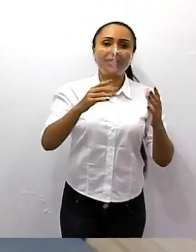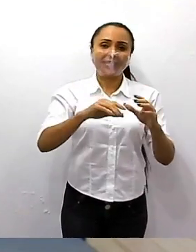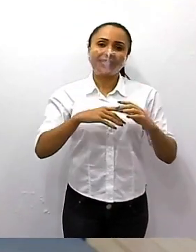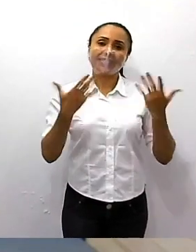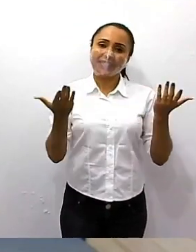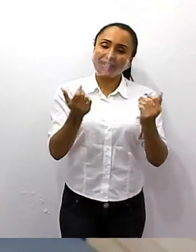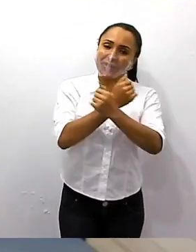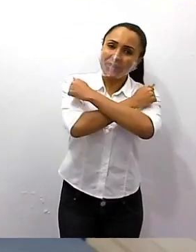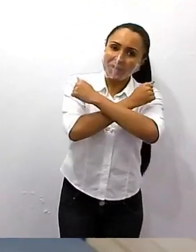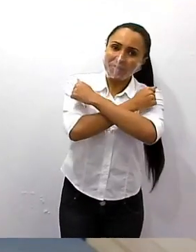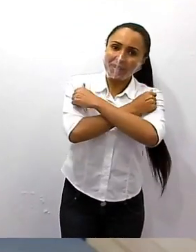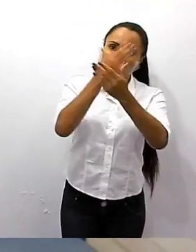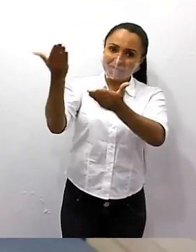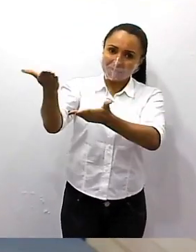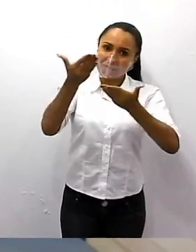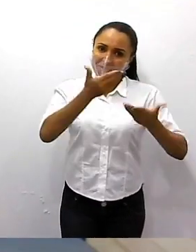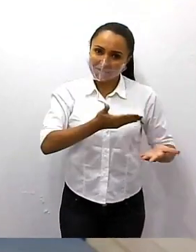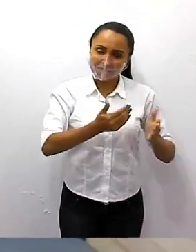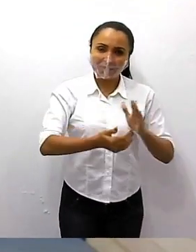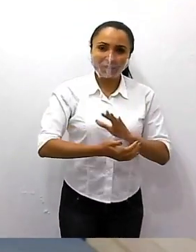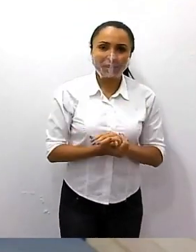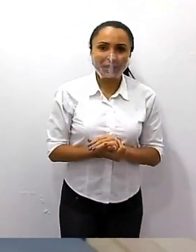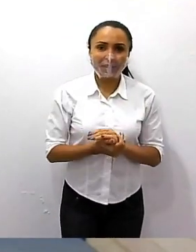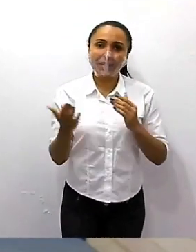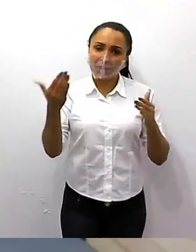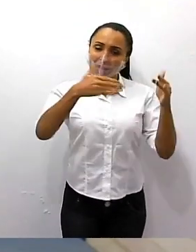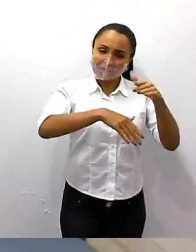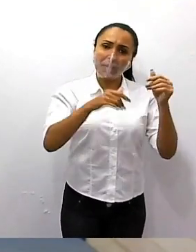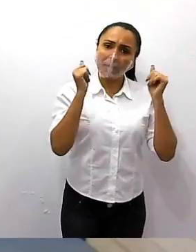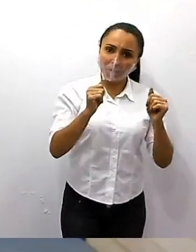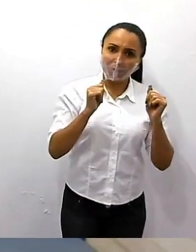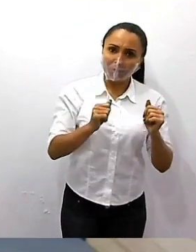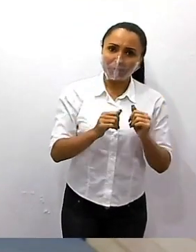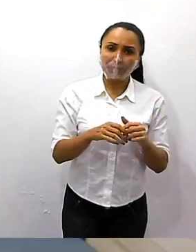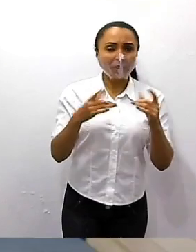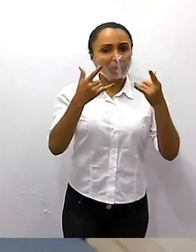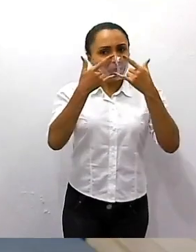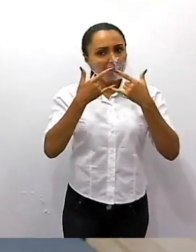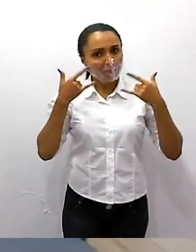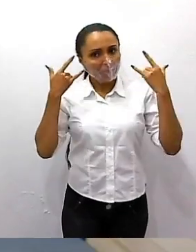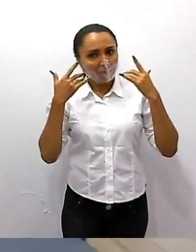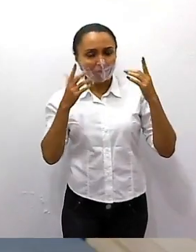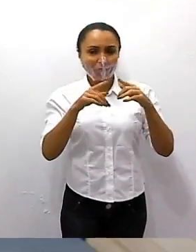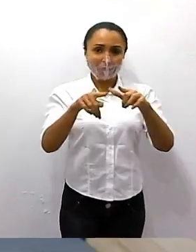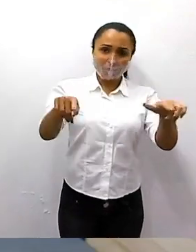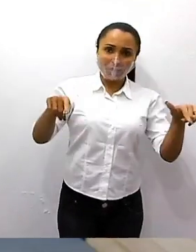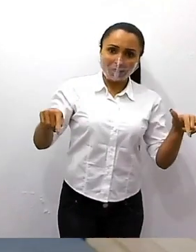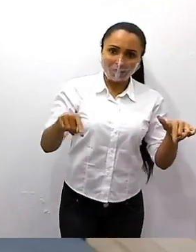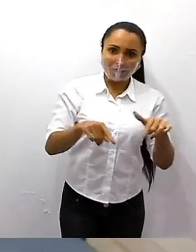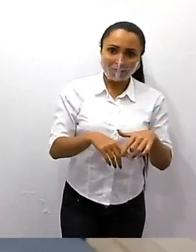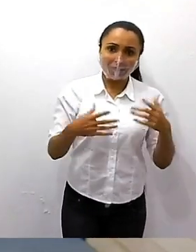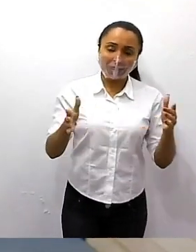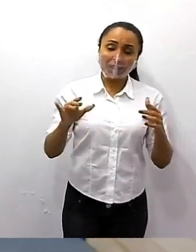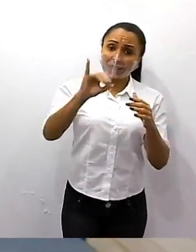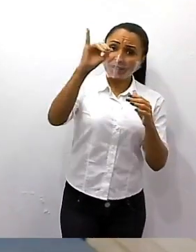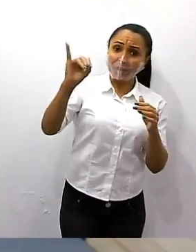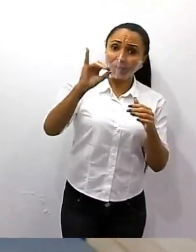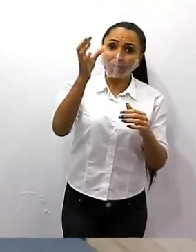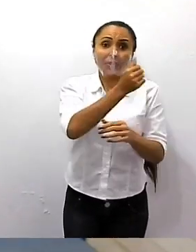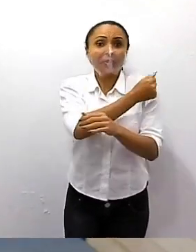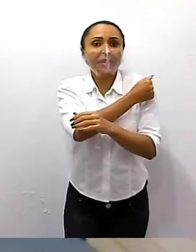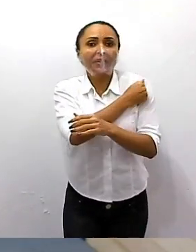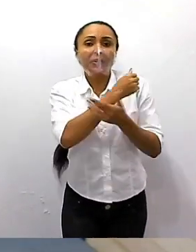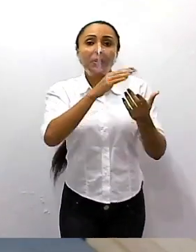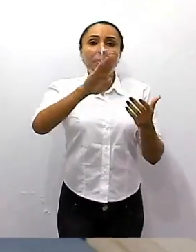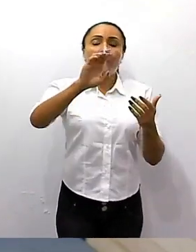Eita, coisa boa. Seja bem-vindo, Bento. Se quiser entrar, viu, Bento? Você bota a máscara, vem aqui no estúdio para você dar um oi para os nossos alunos. Gente,